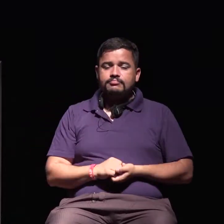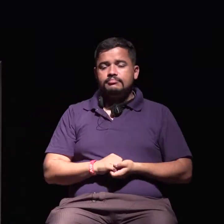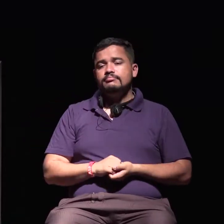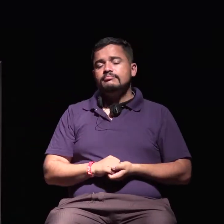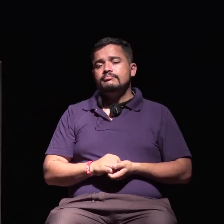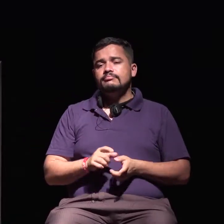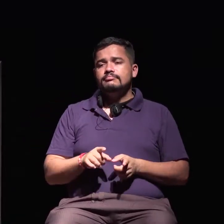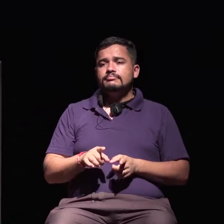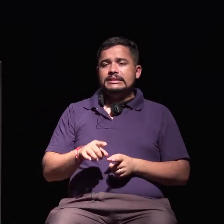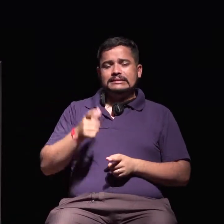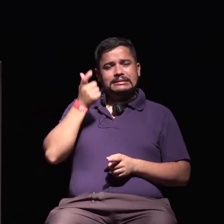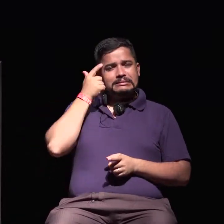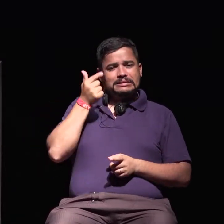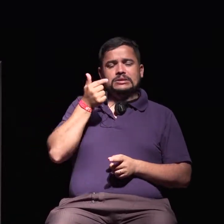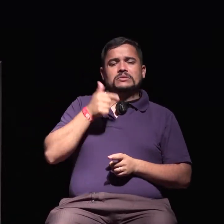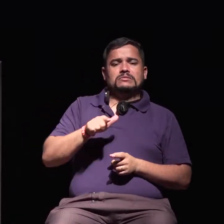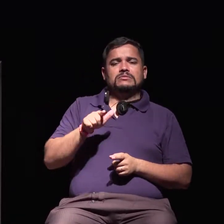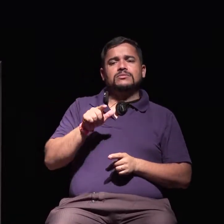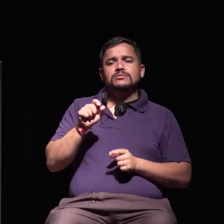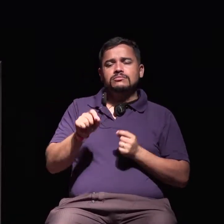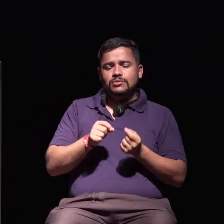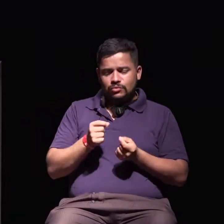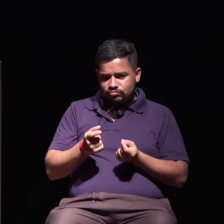Procuro repensar as convenções da